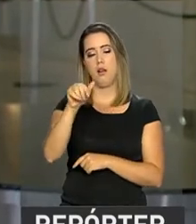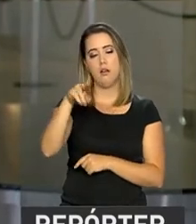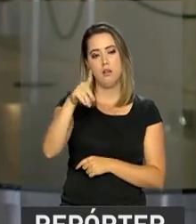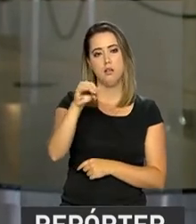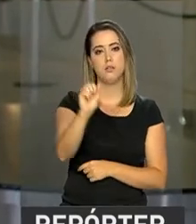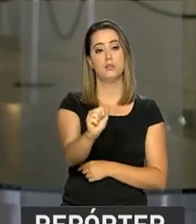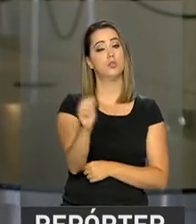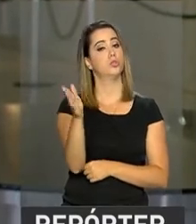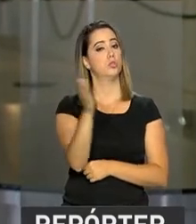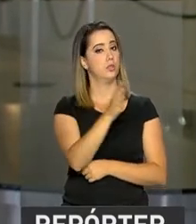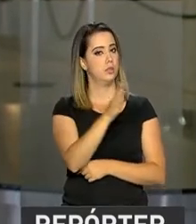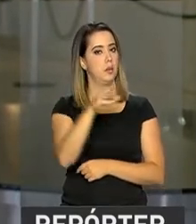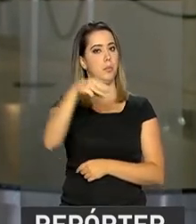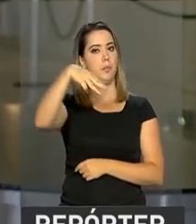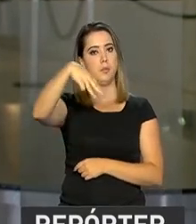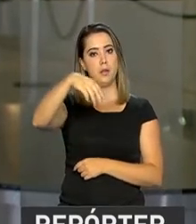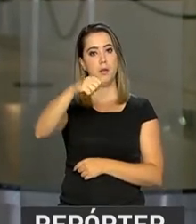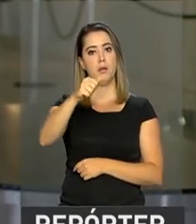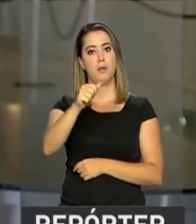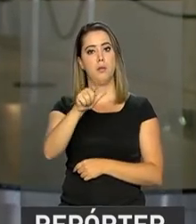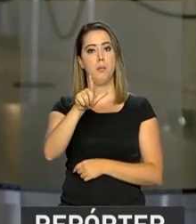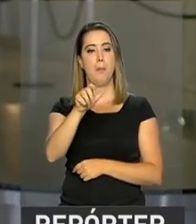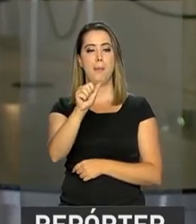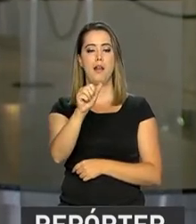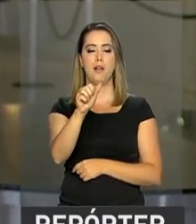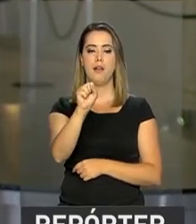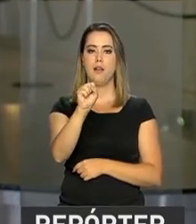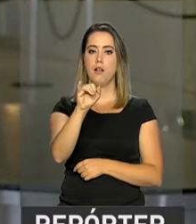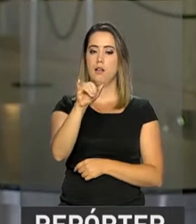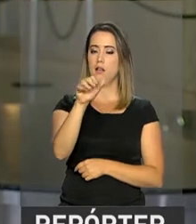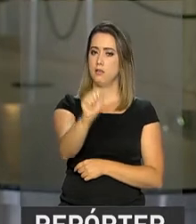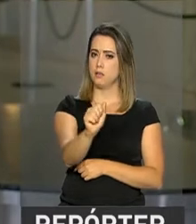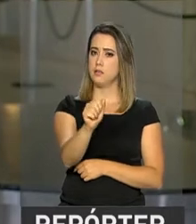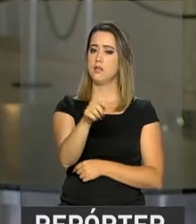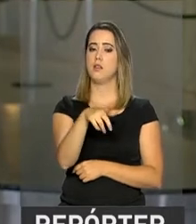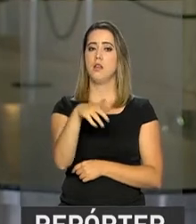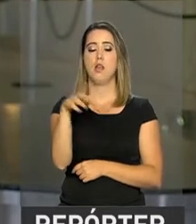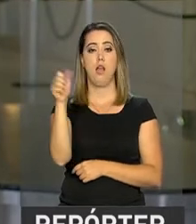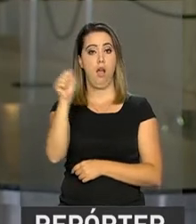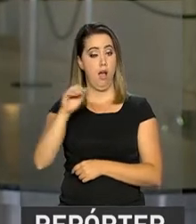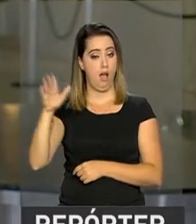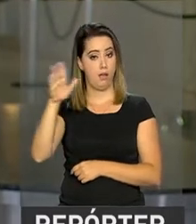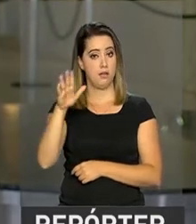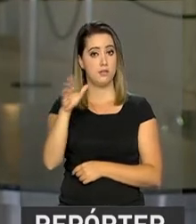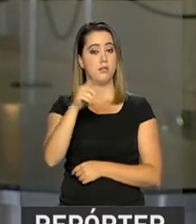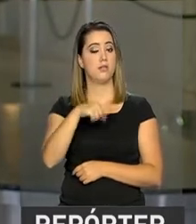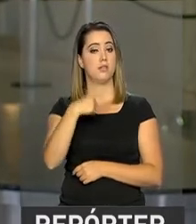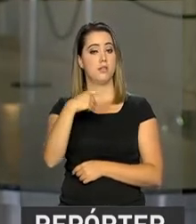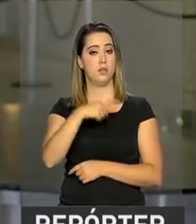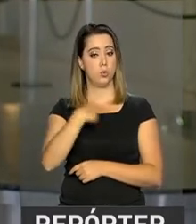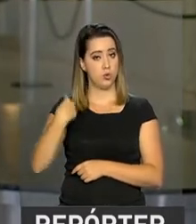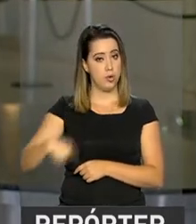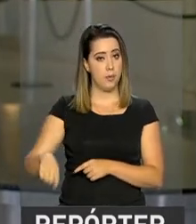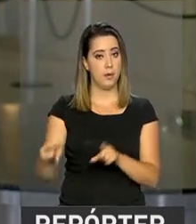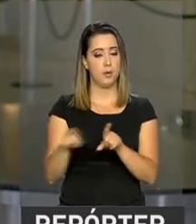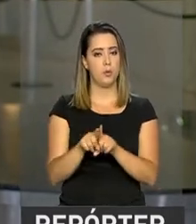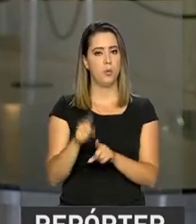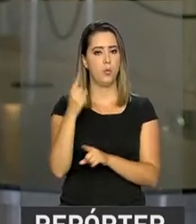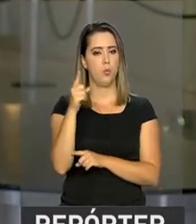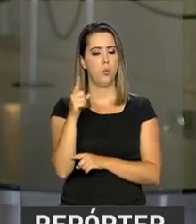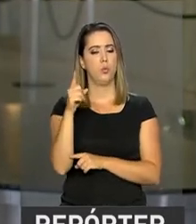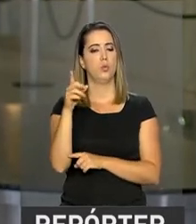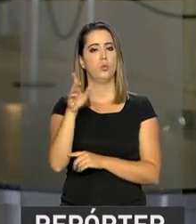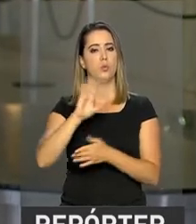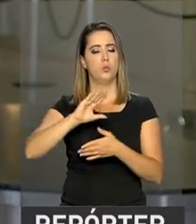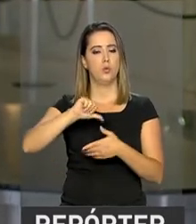1 embaixador da Ásia, do Japão, 2 embaixadores da África, da Nigéria e do Sudão, 1 embaixador da América do Sul,